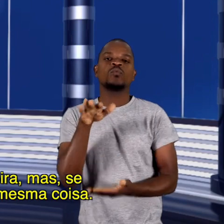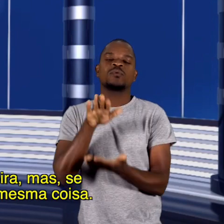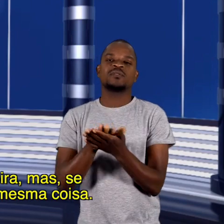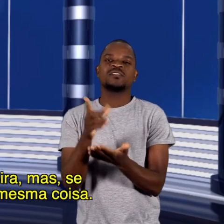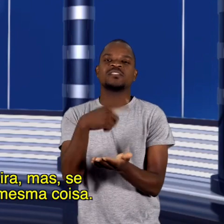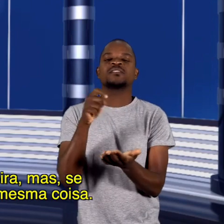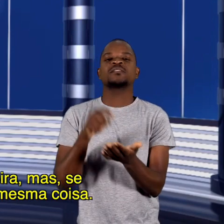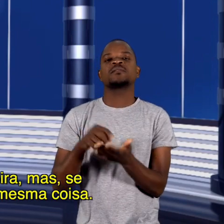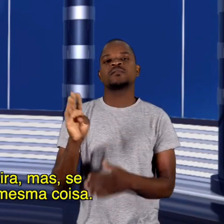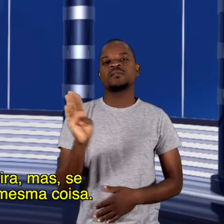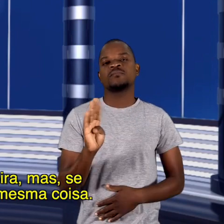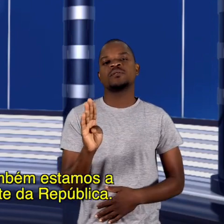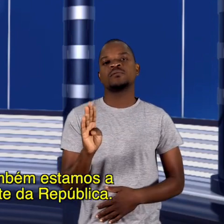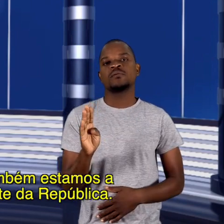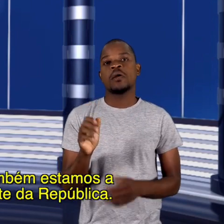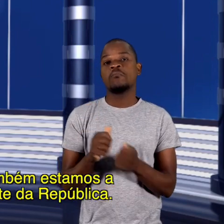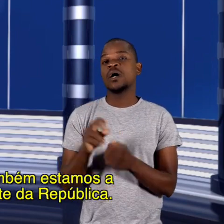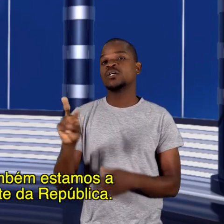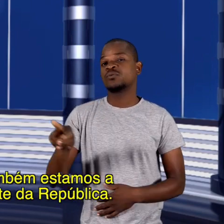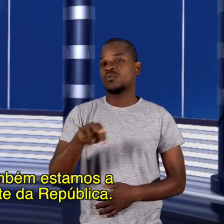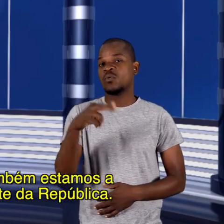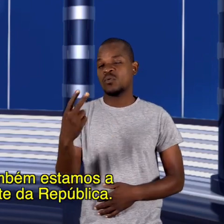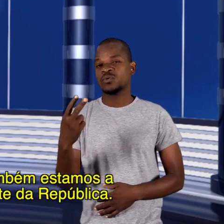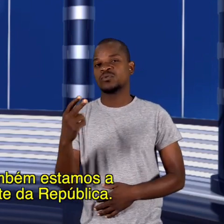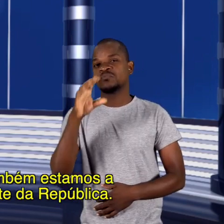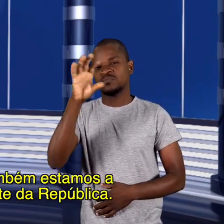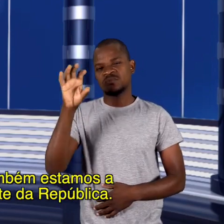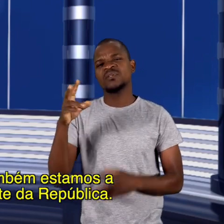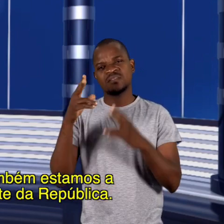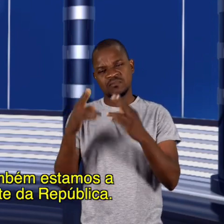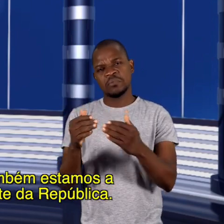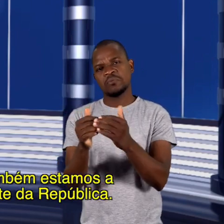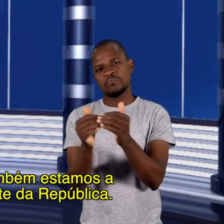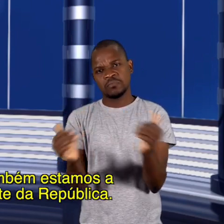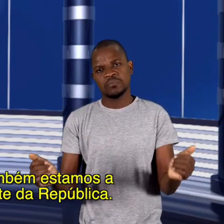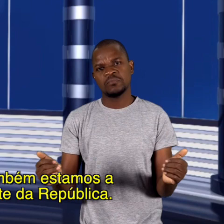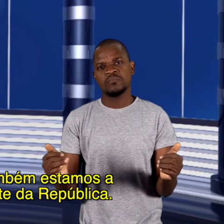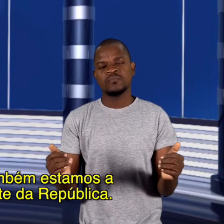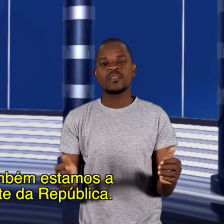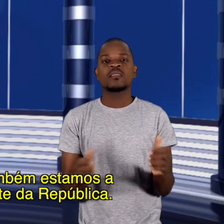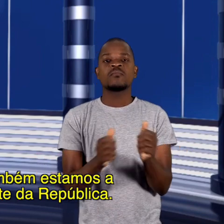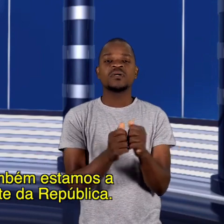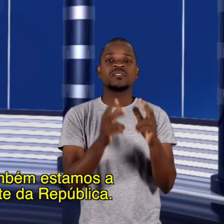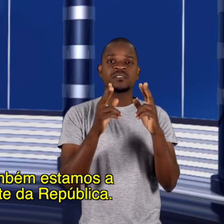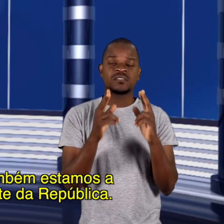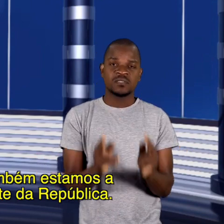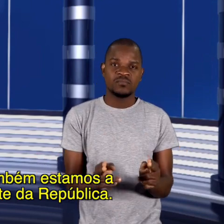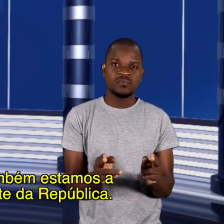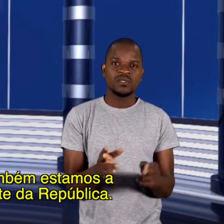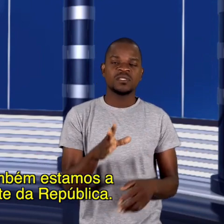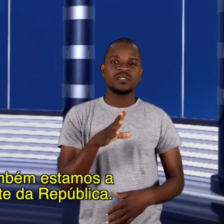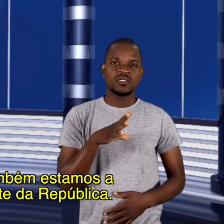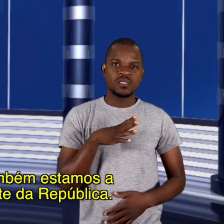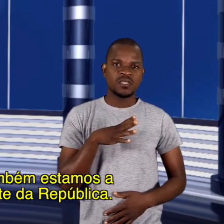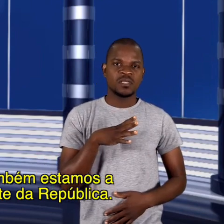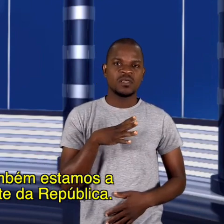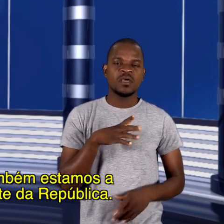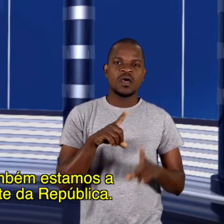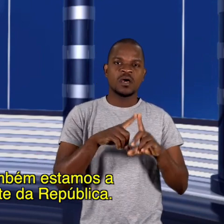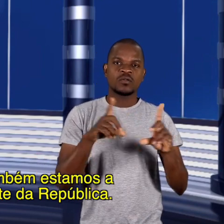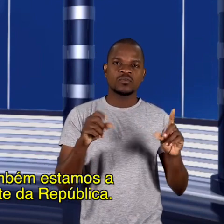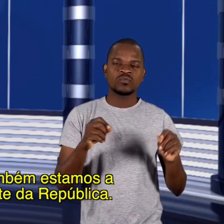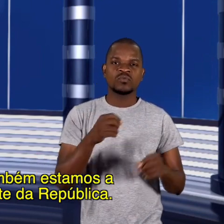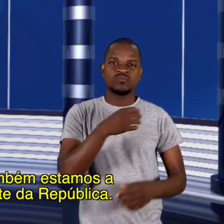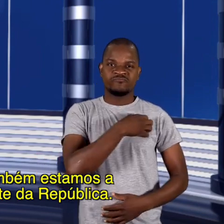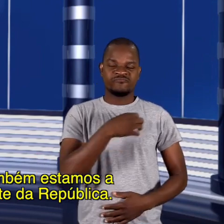exemplos também são a mesma coisa não está a haver este respeito então estamos a falar dos túneis mas também estamos a falar destes comunicados